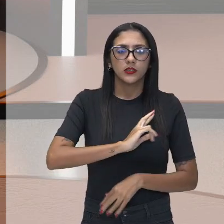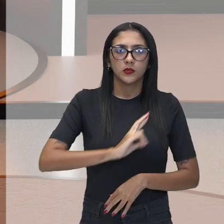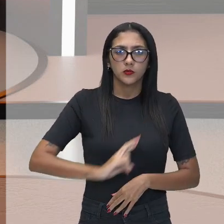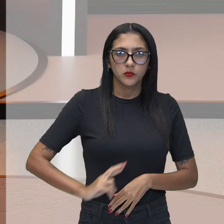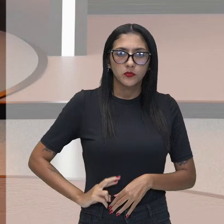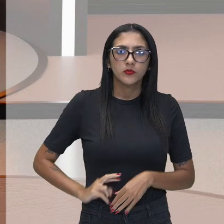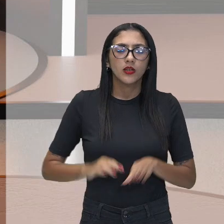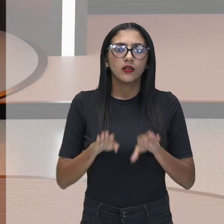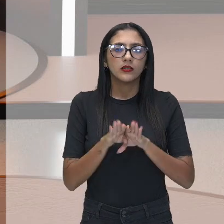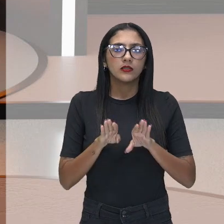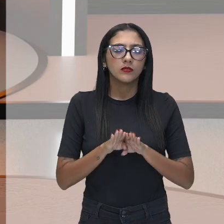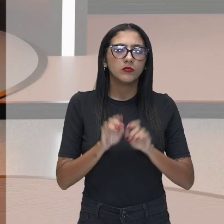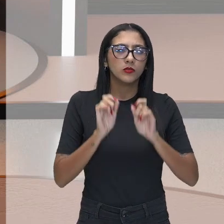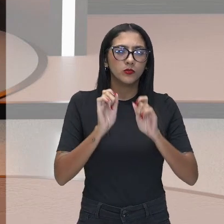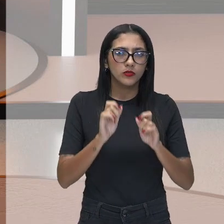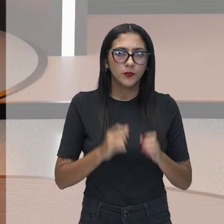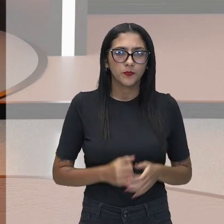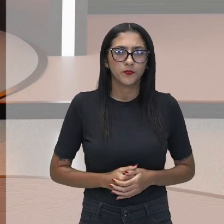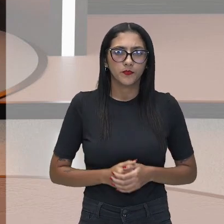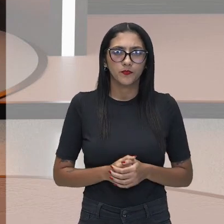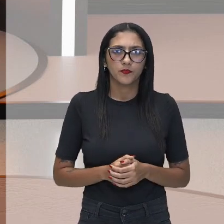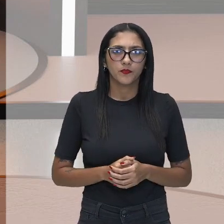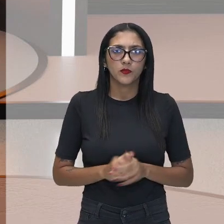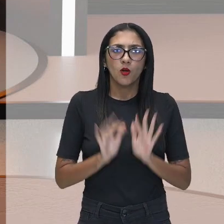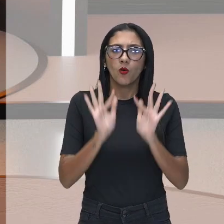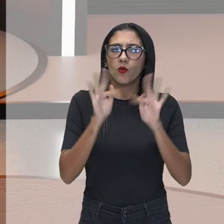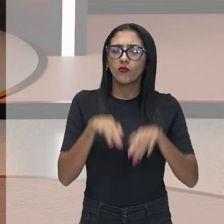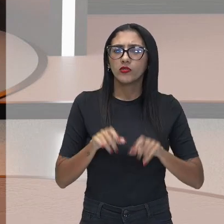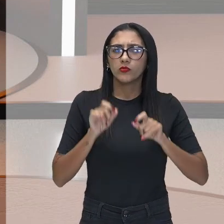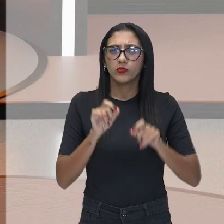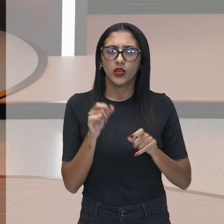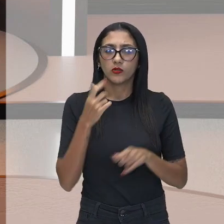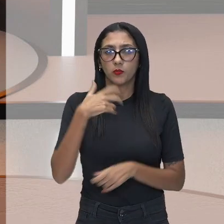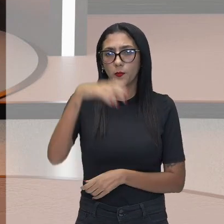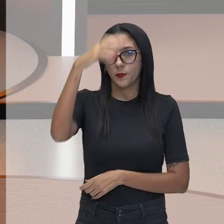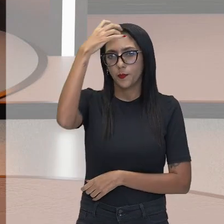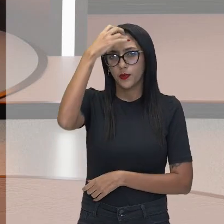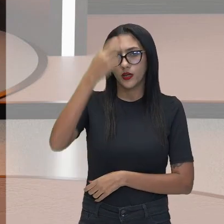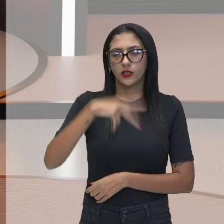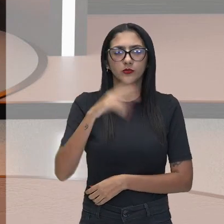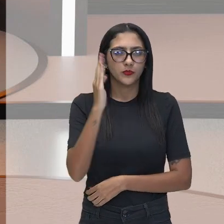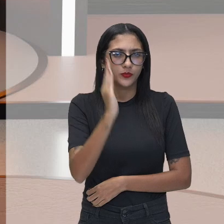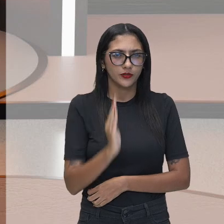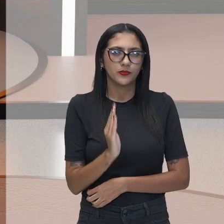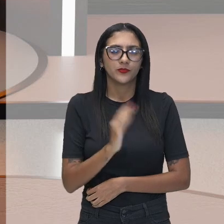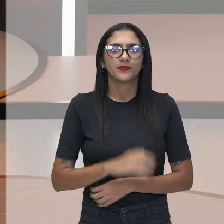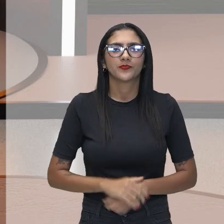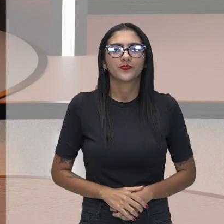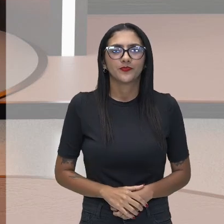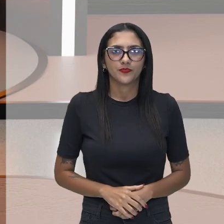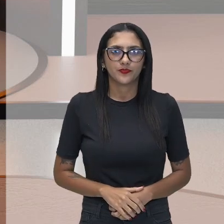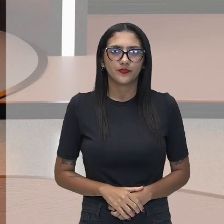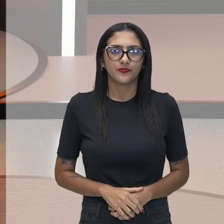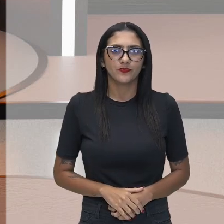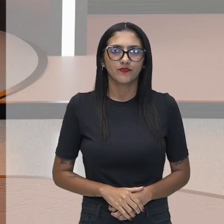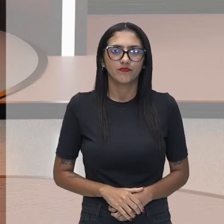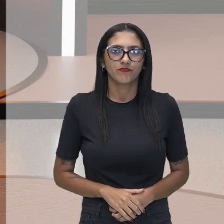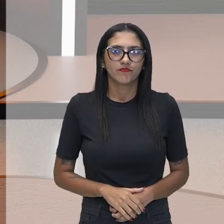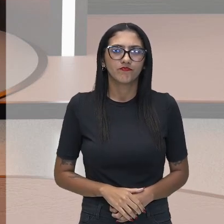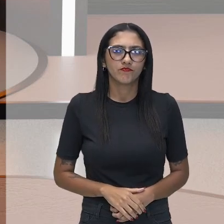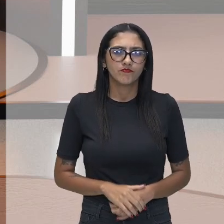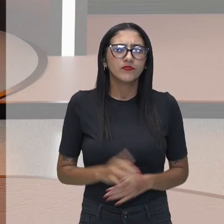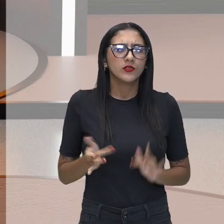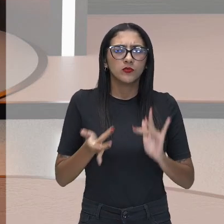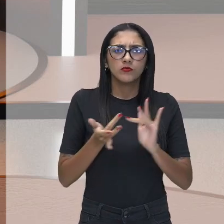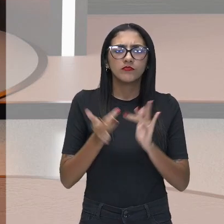à derrubada de quê? Da monarquia no Brasil, tá bom? Então, o contexto histórico. Como o